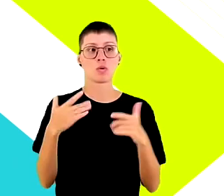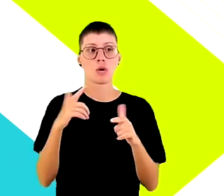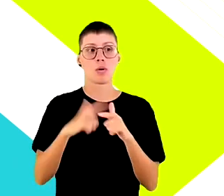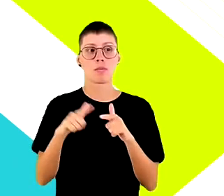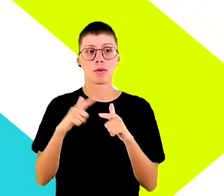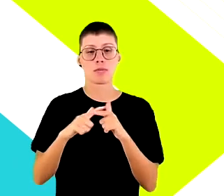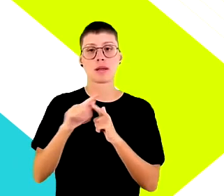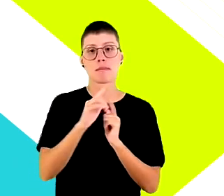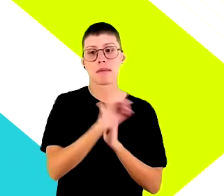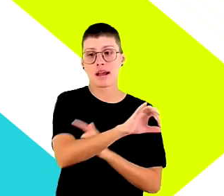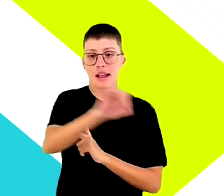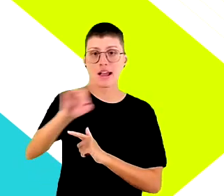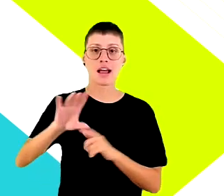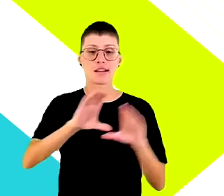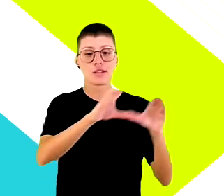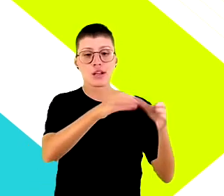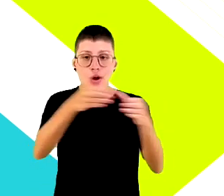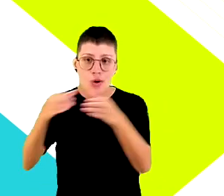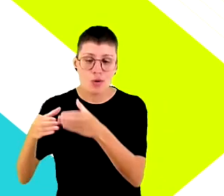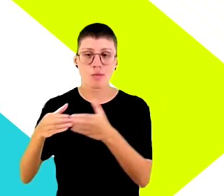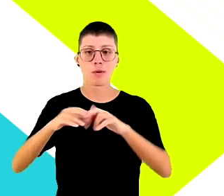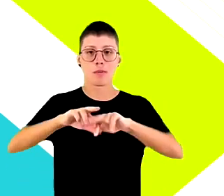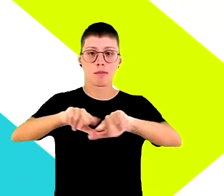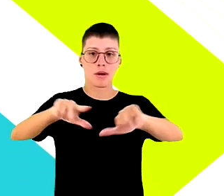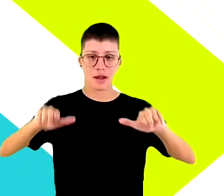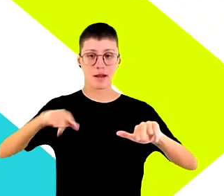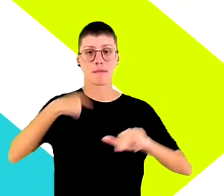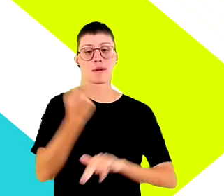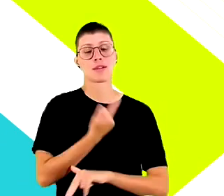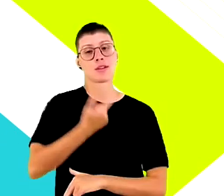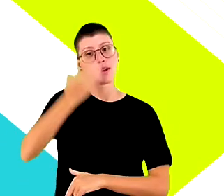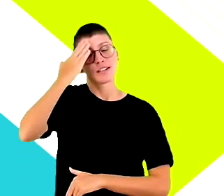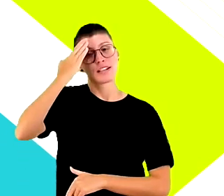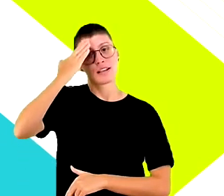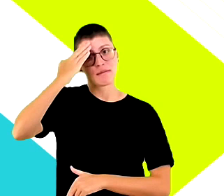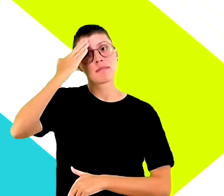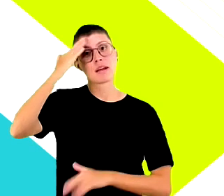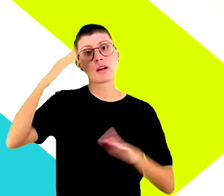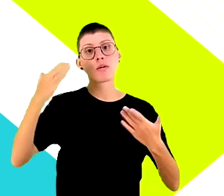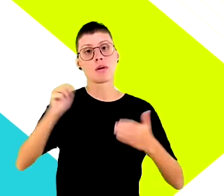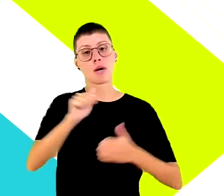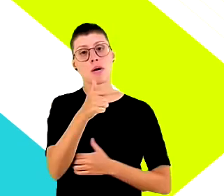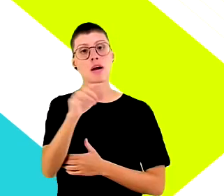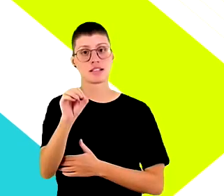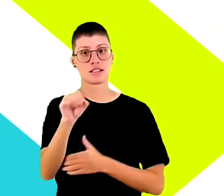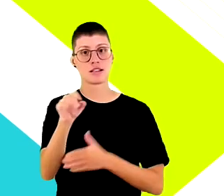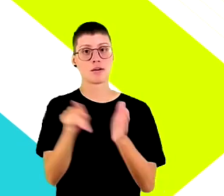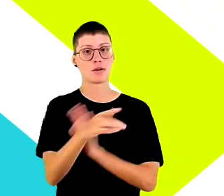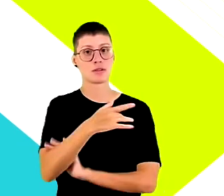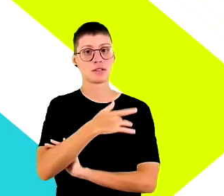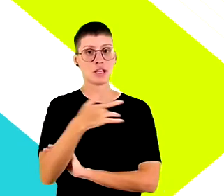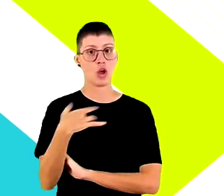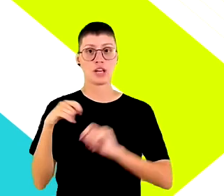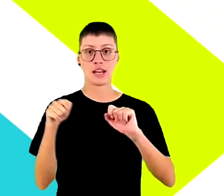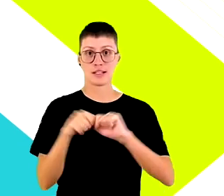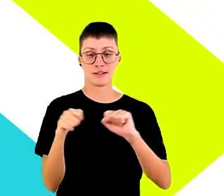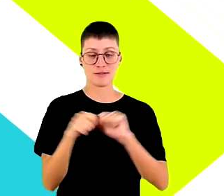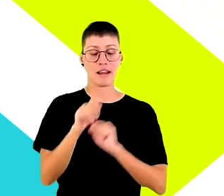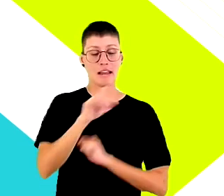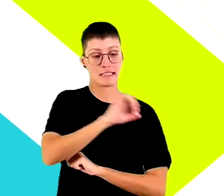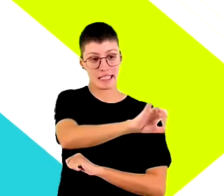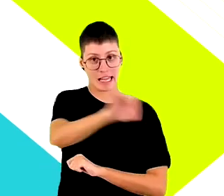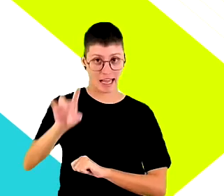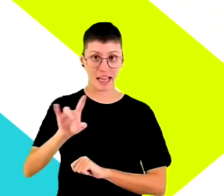cada grupo de localização, para a gente saber que ação de saúde que a gente coloca em cada local. A gente também, e